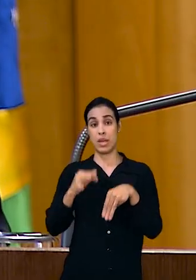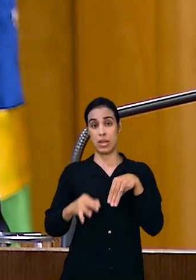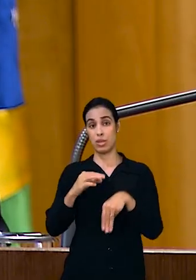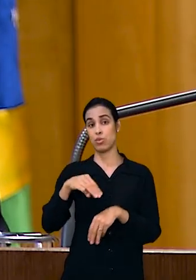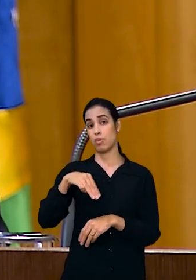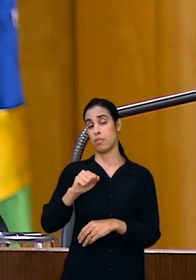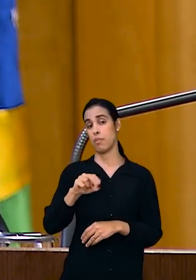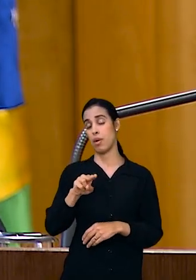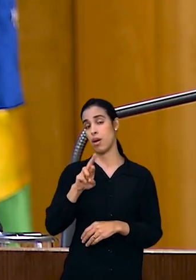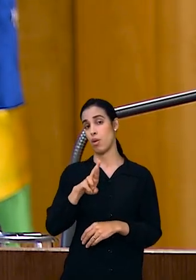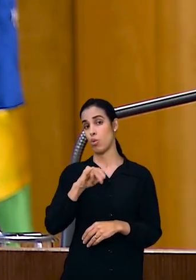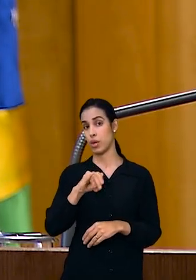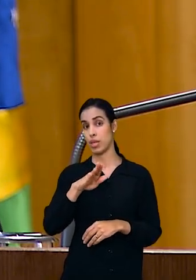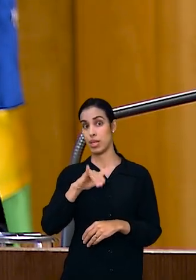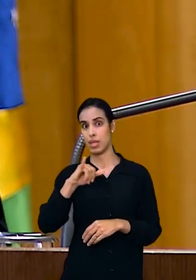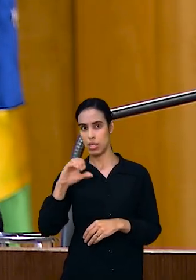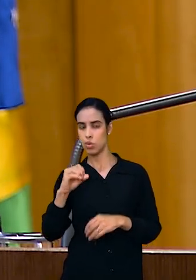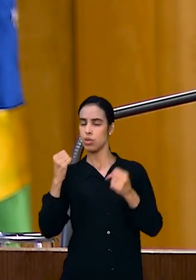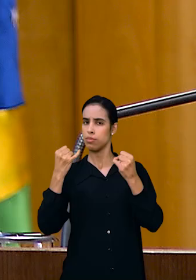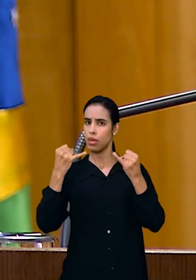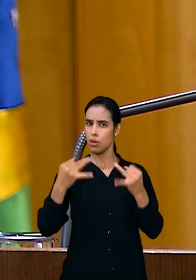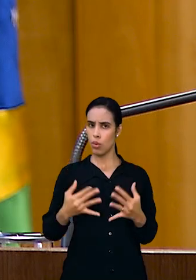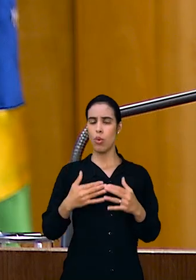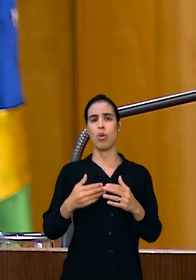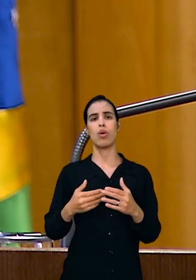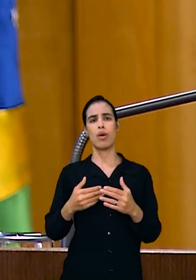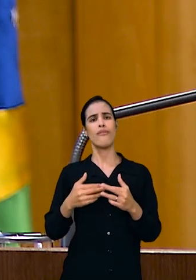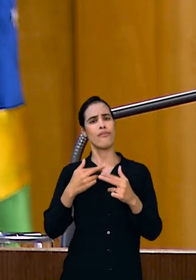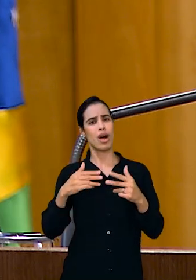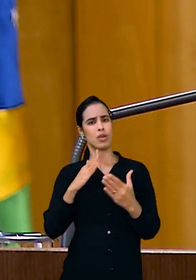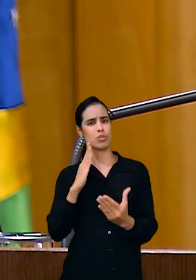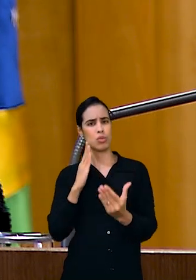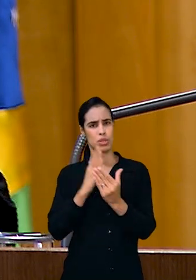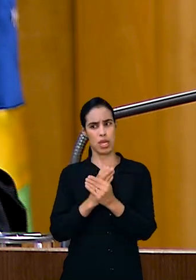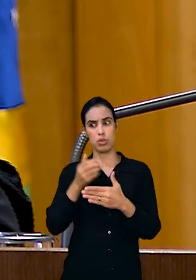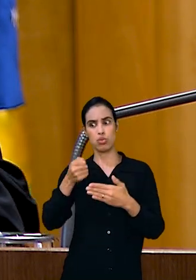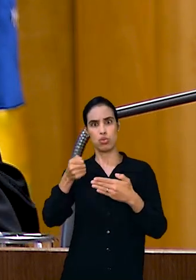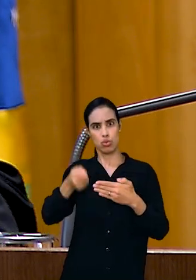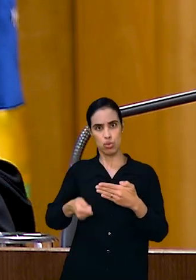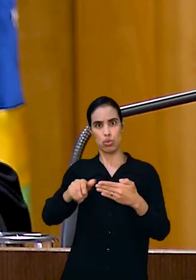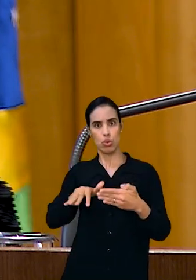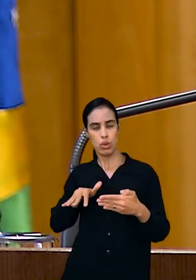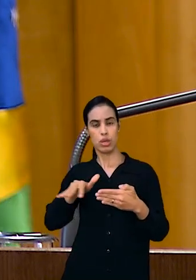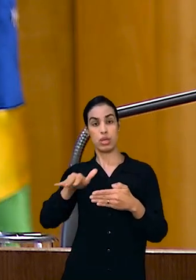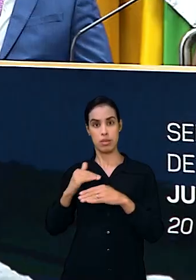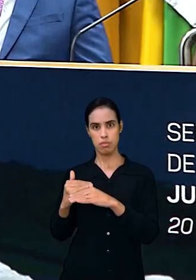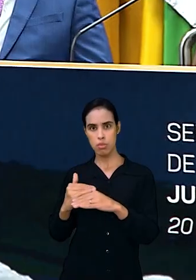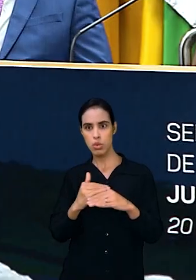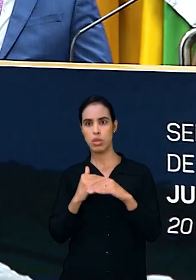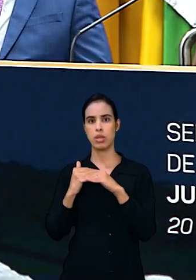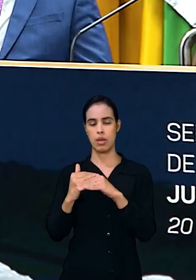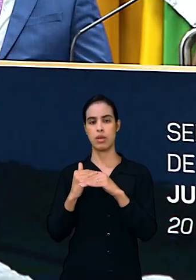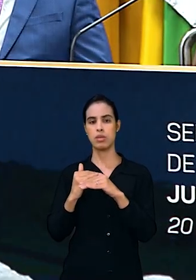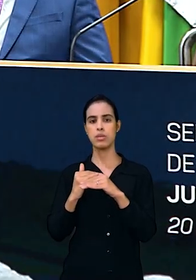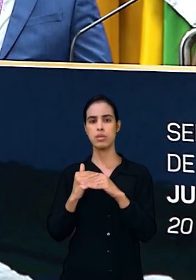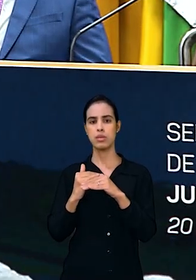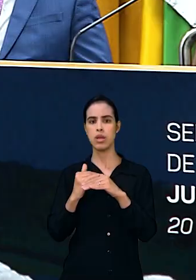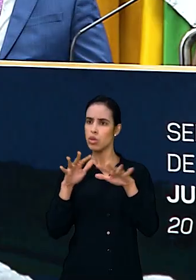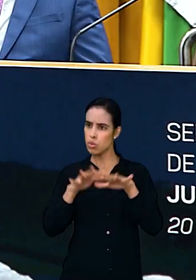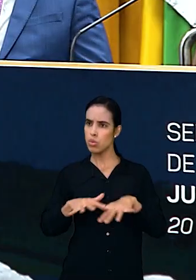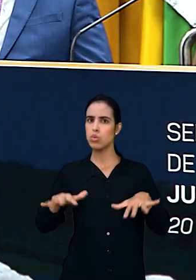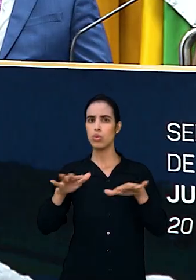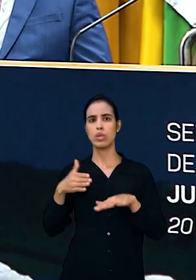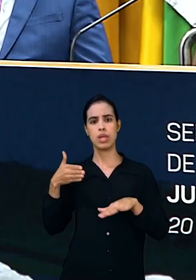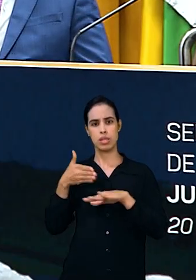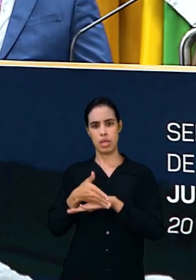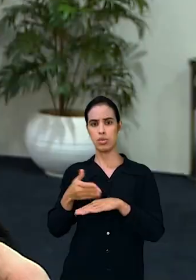do CSJT, ministro Maurício Godinho Delgado, explicou que os precedentes judiciais são amplamente usados pelo